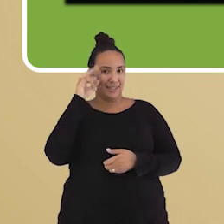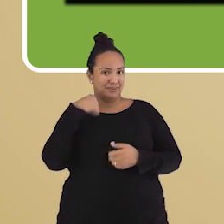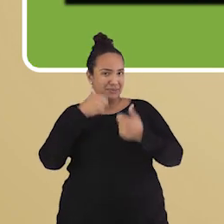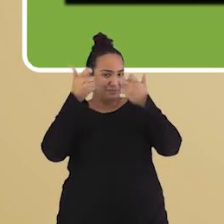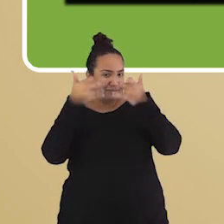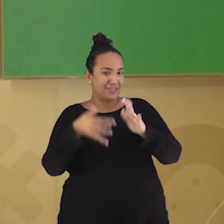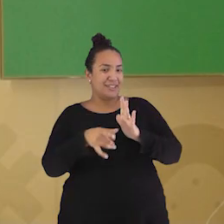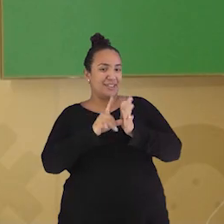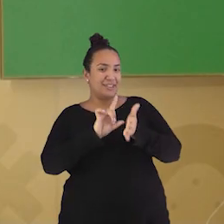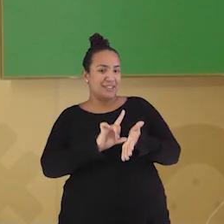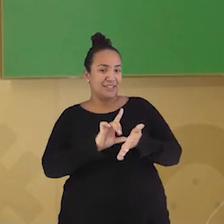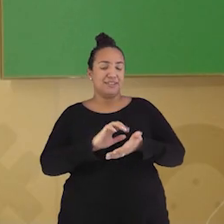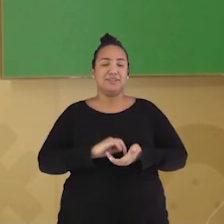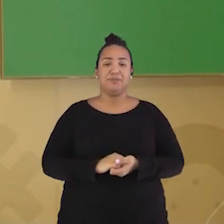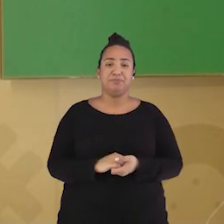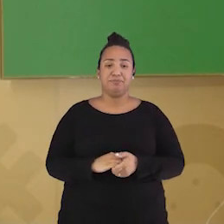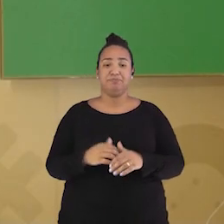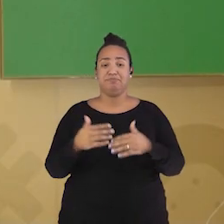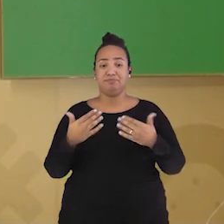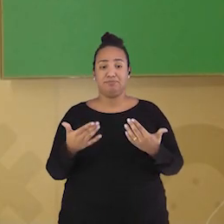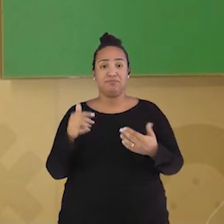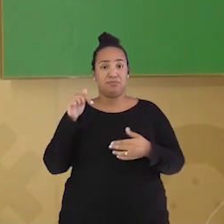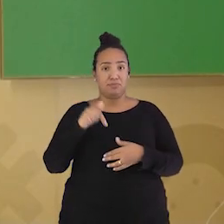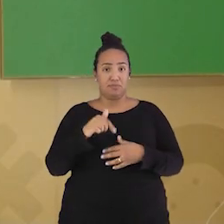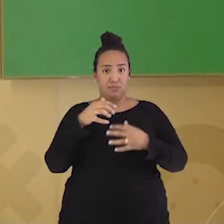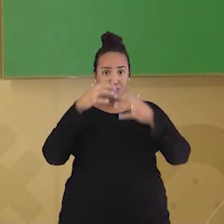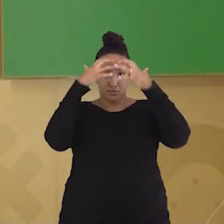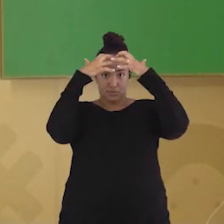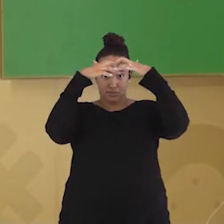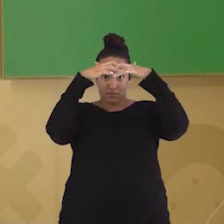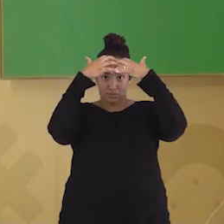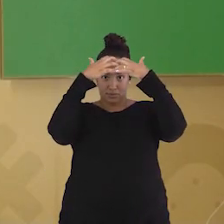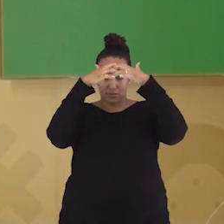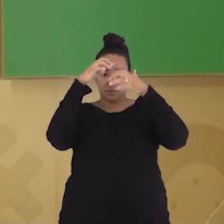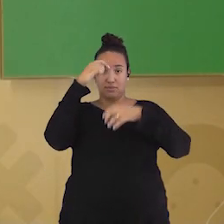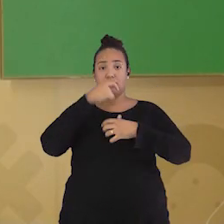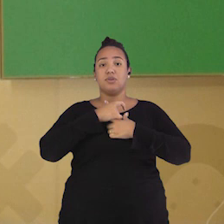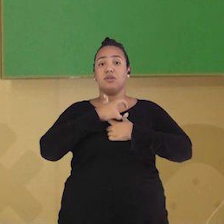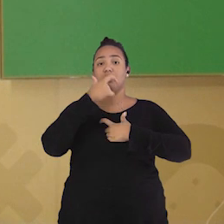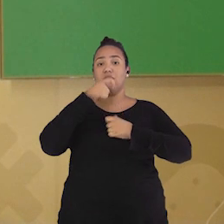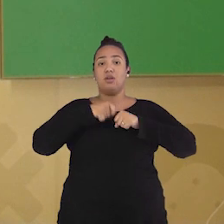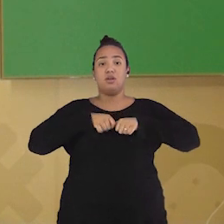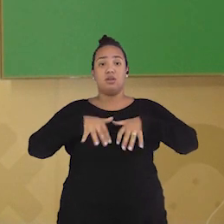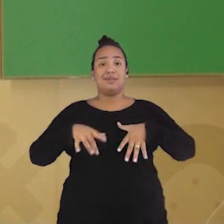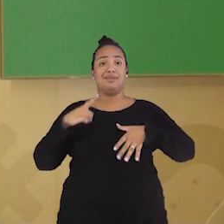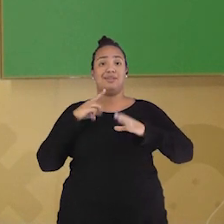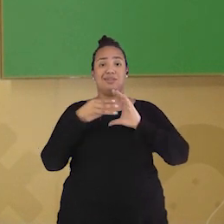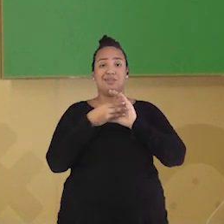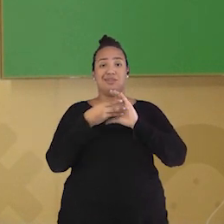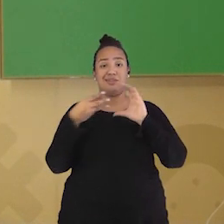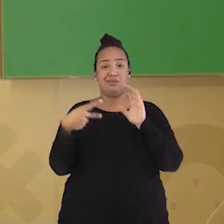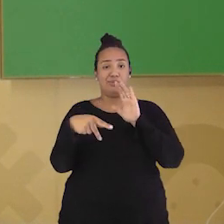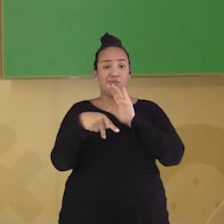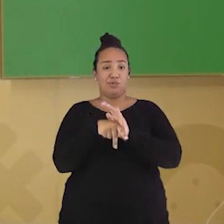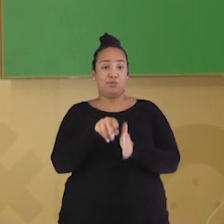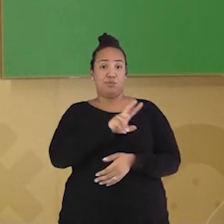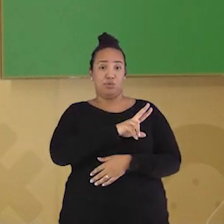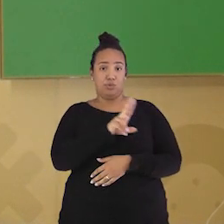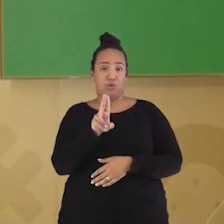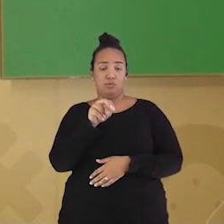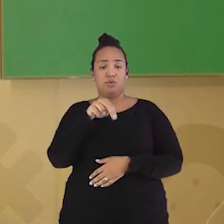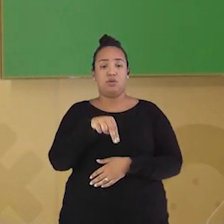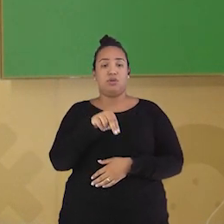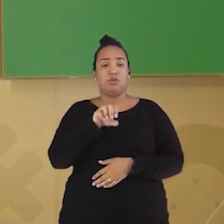falando antes. O tecido nervoso é formado por células nervosas chamadas de neurônios.